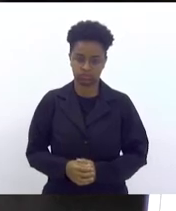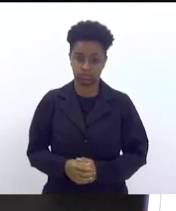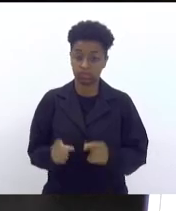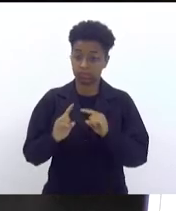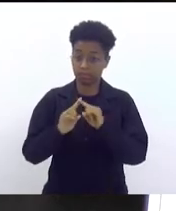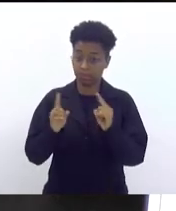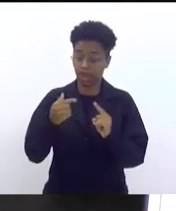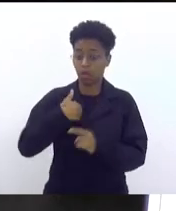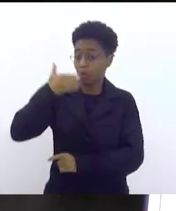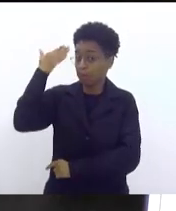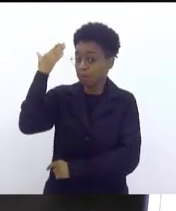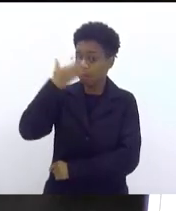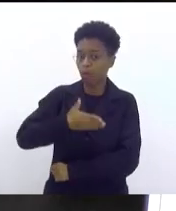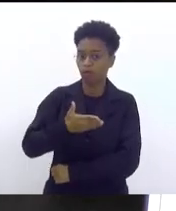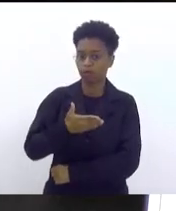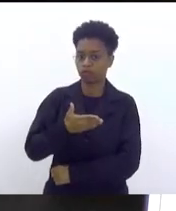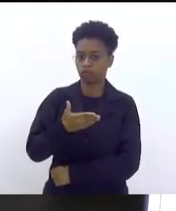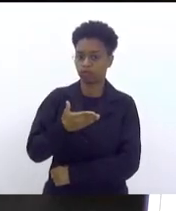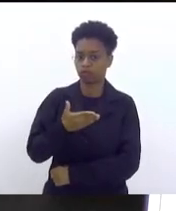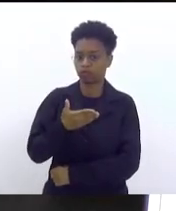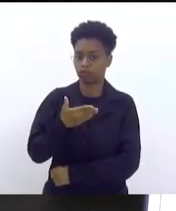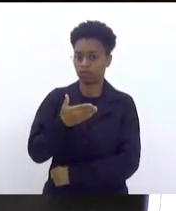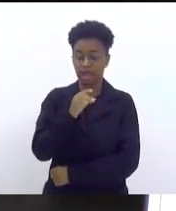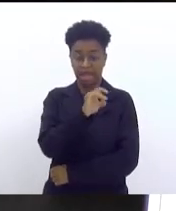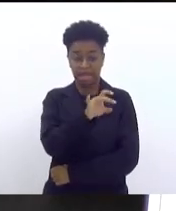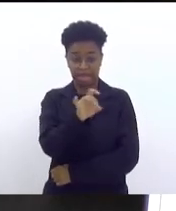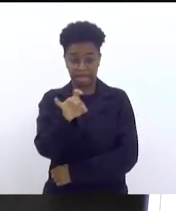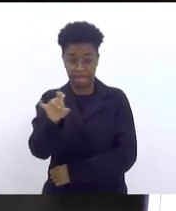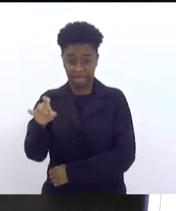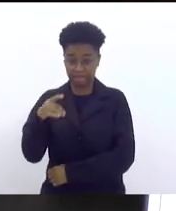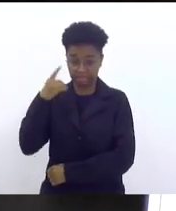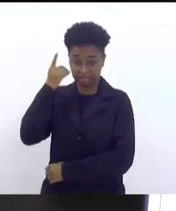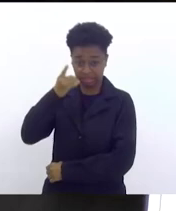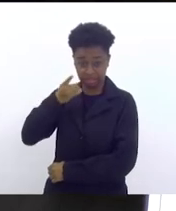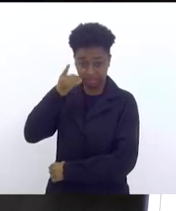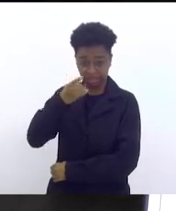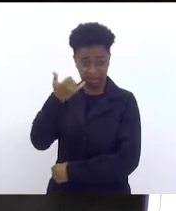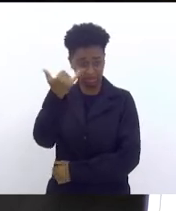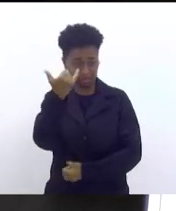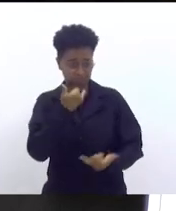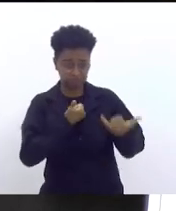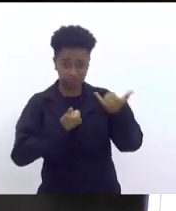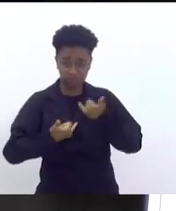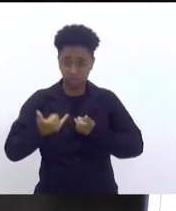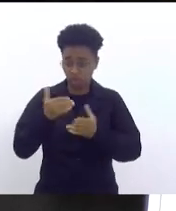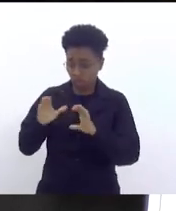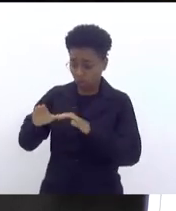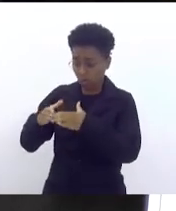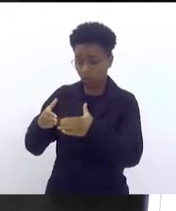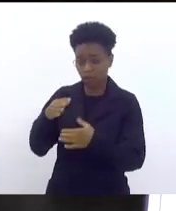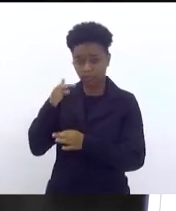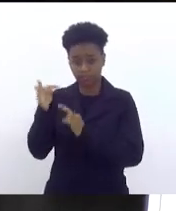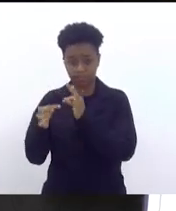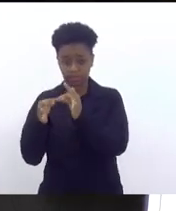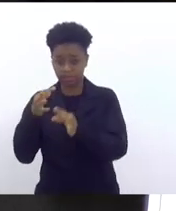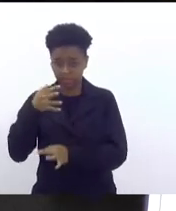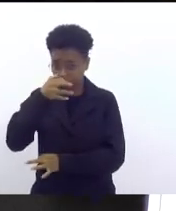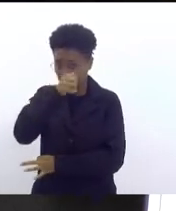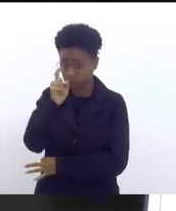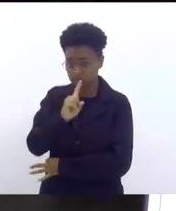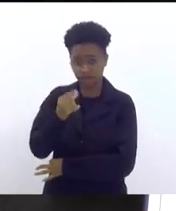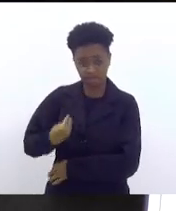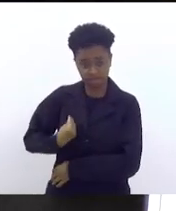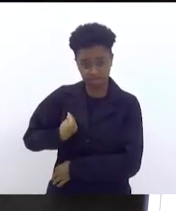eu provo para cada Deputado que vier dizer para mim que comunidade terapêutica não salva vidas que comunidade